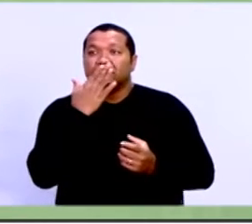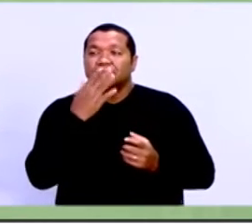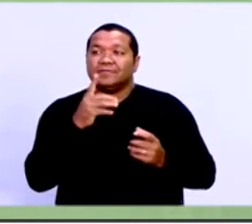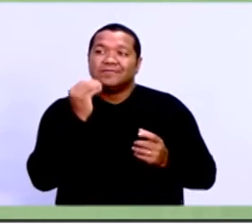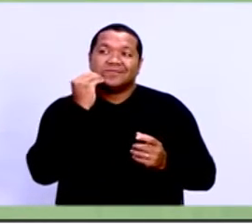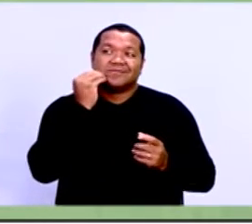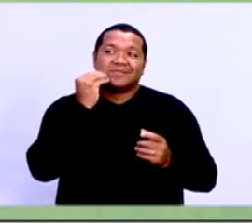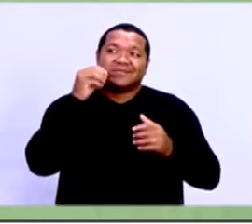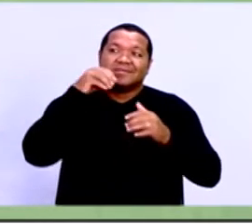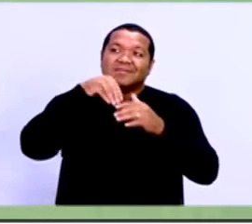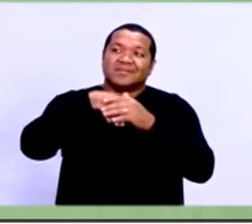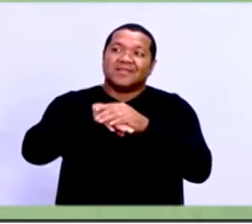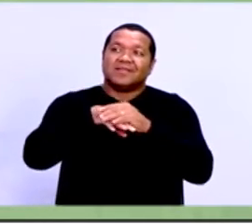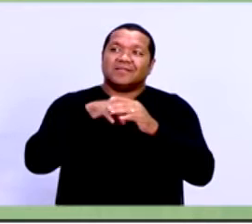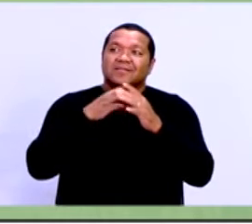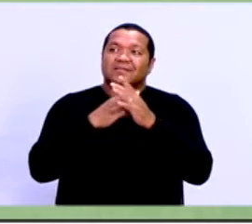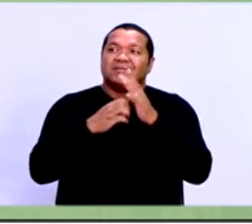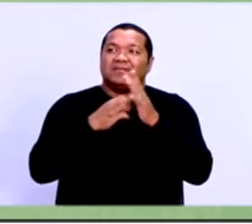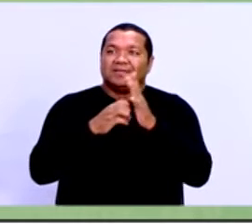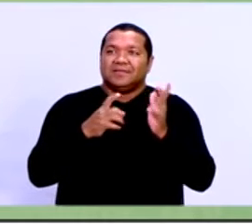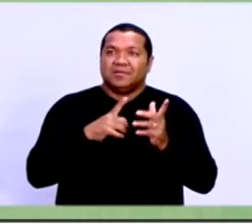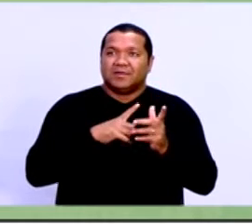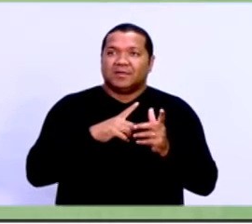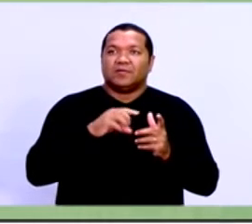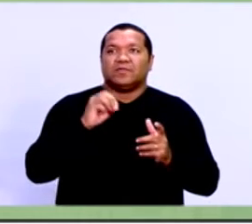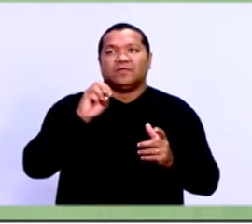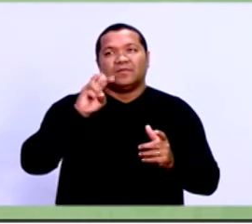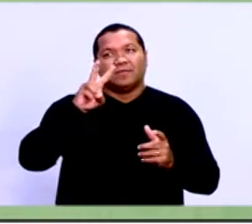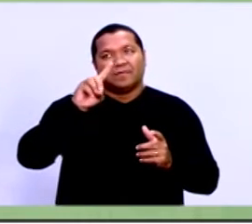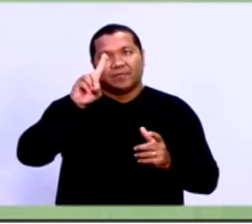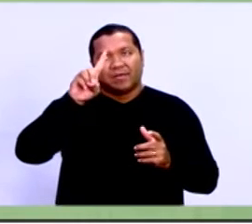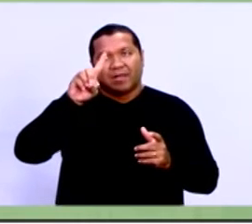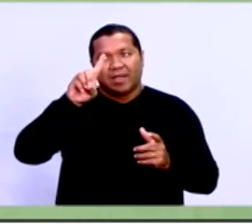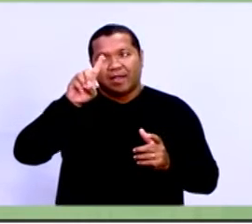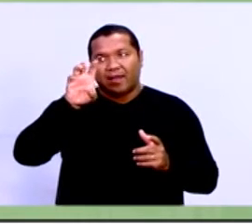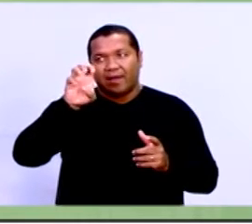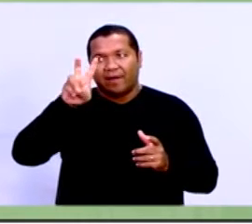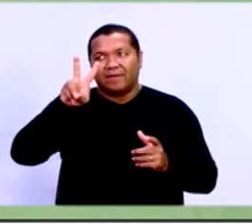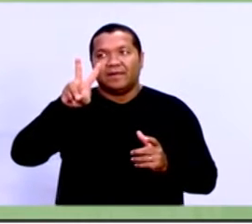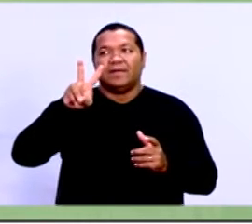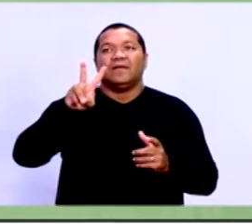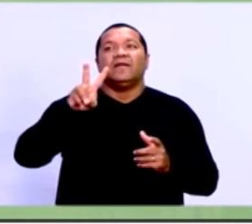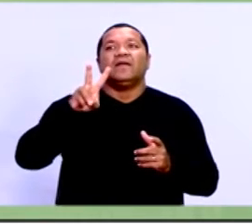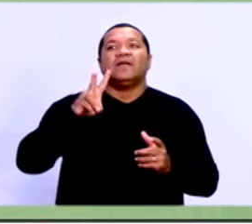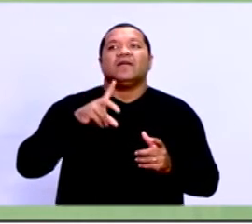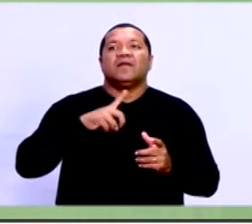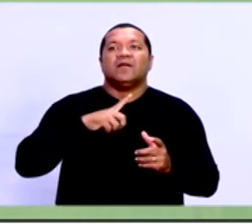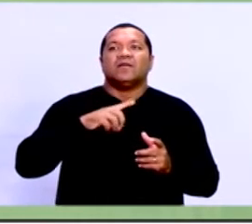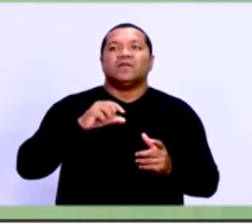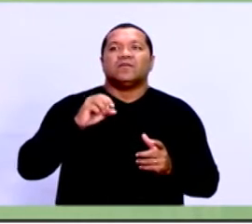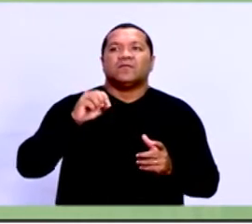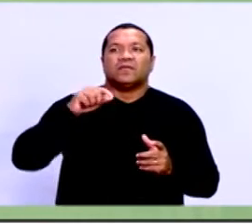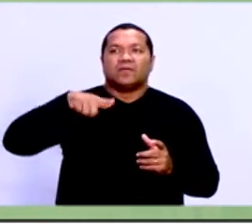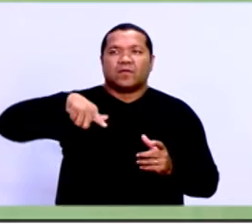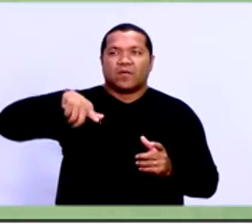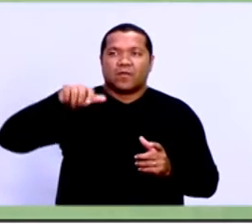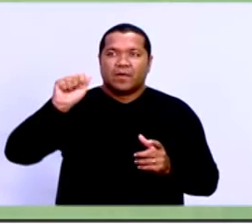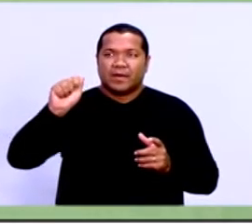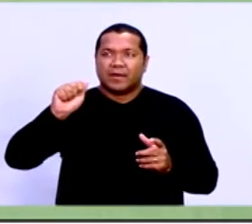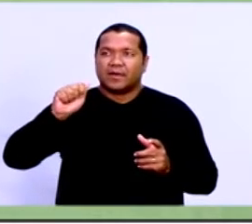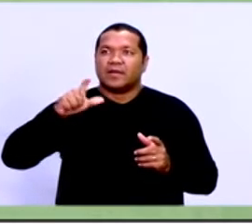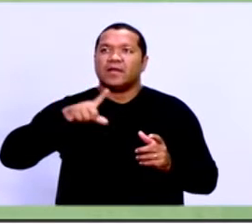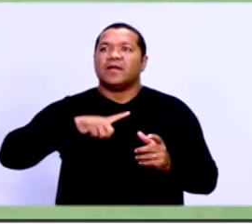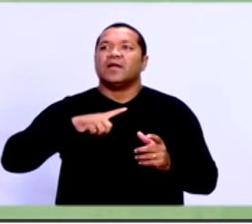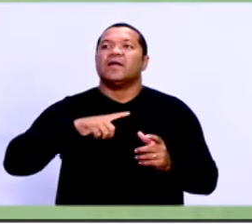corporativos temos o deve que é o teste de desenvolvimento o que hei que é o quality assurance